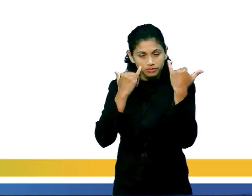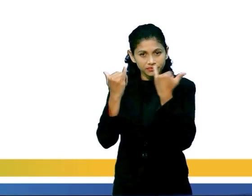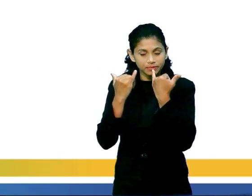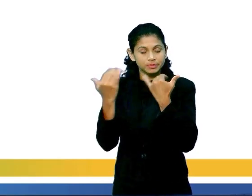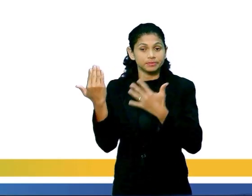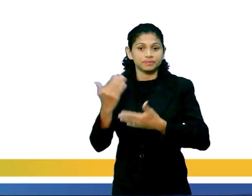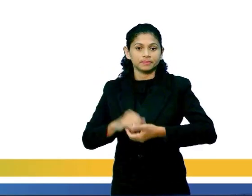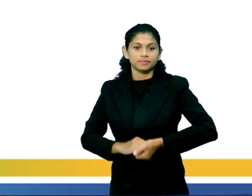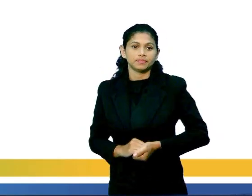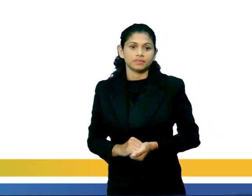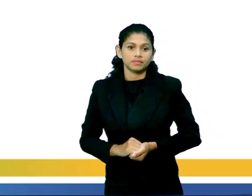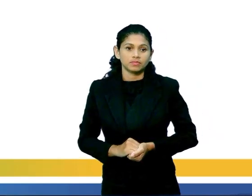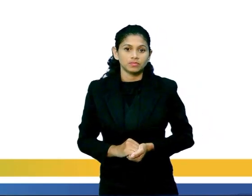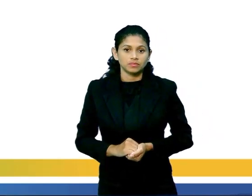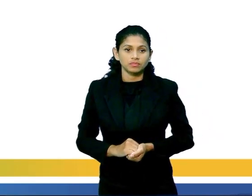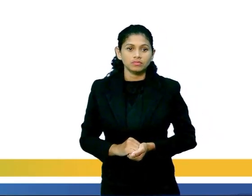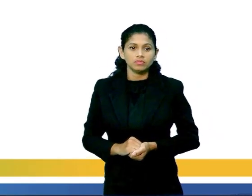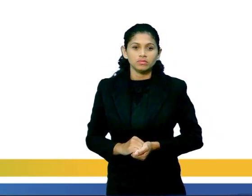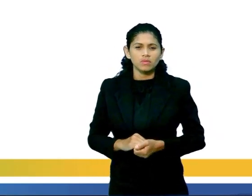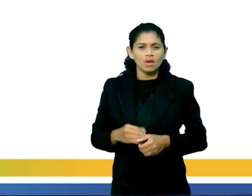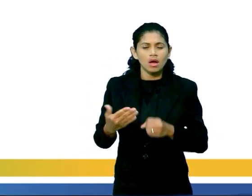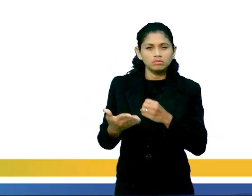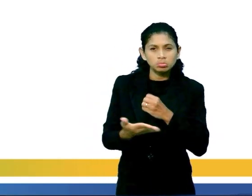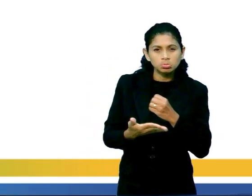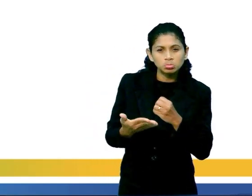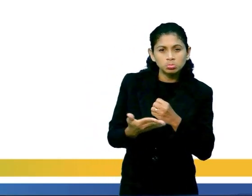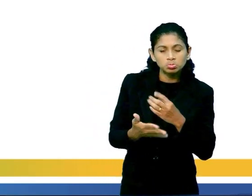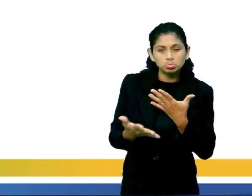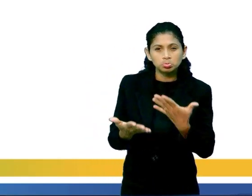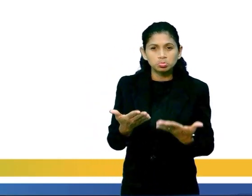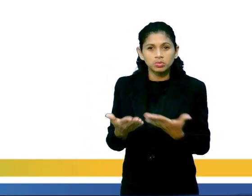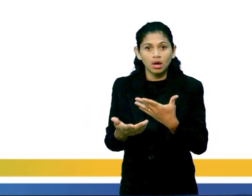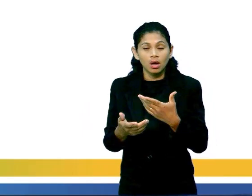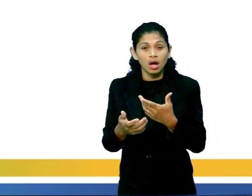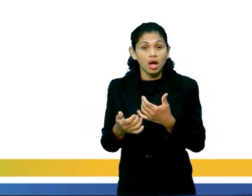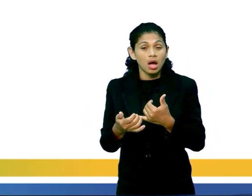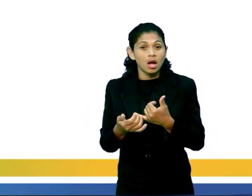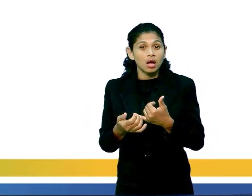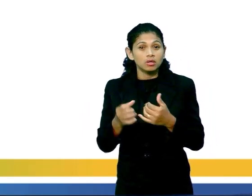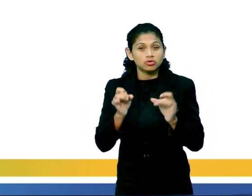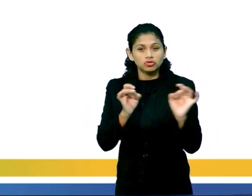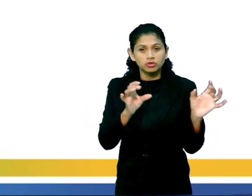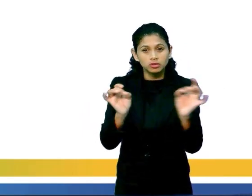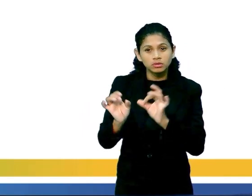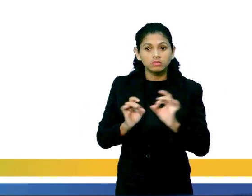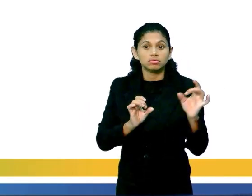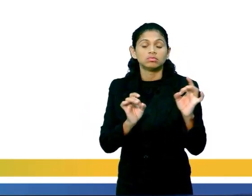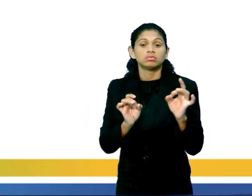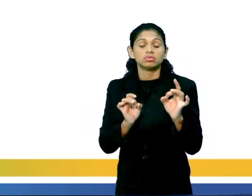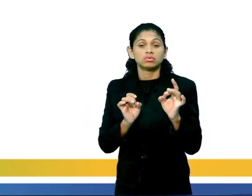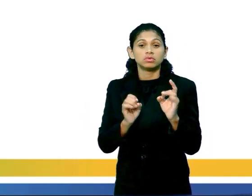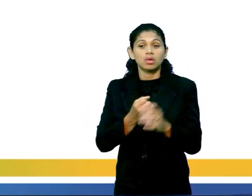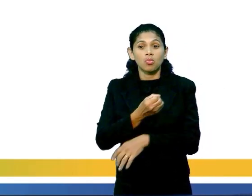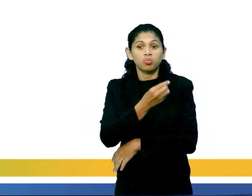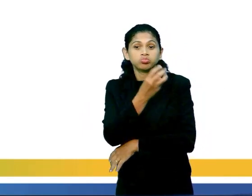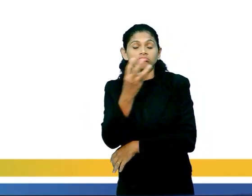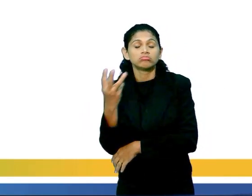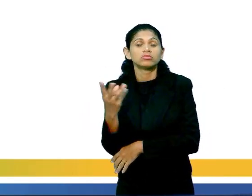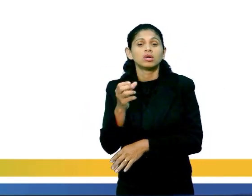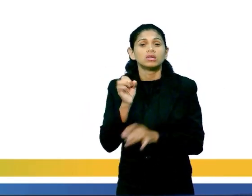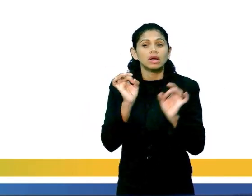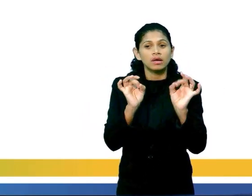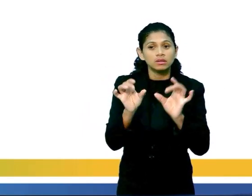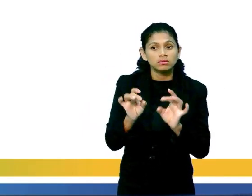inclui a quantidade vendida e a procura pelos consumidores, o gerente de vendas da empresa verificou